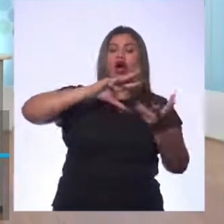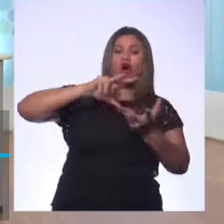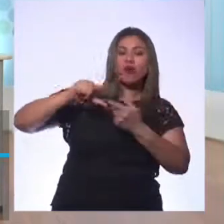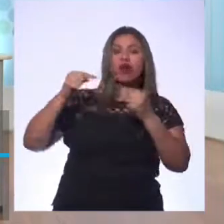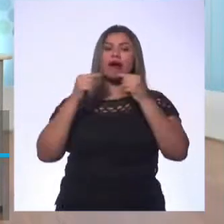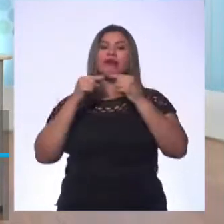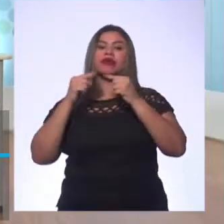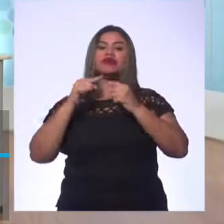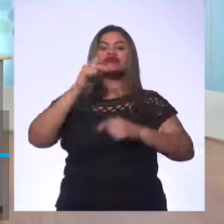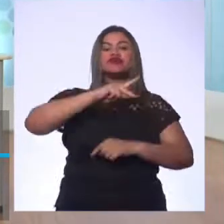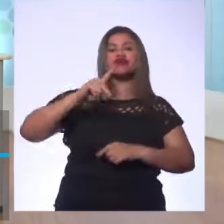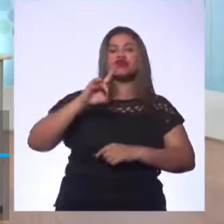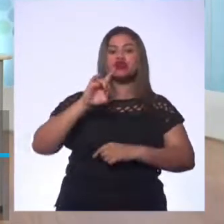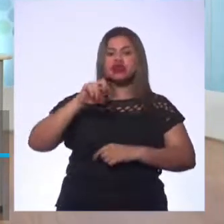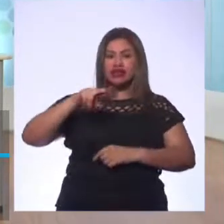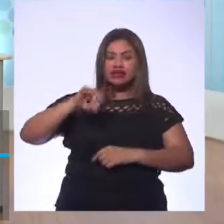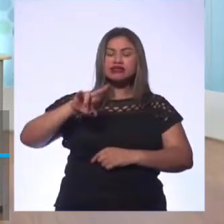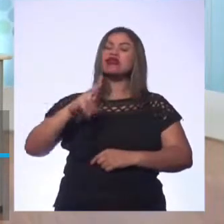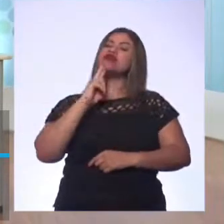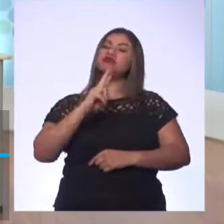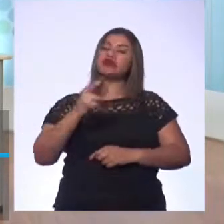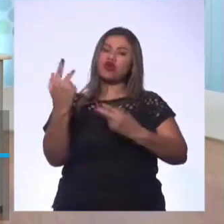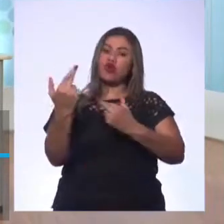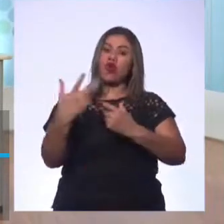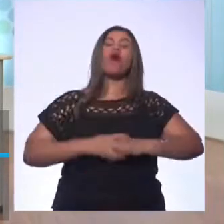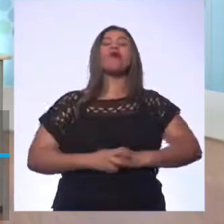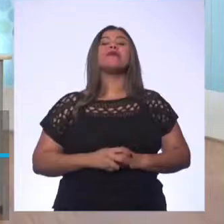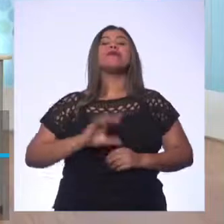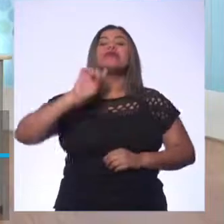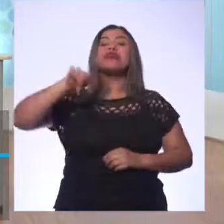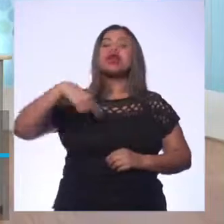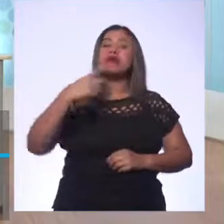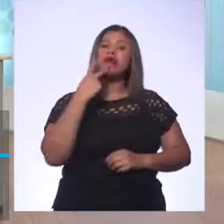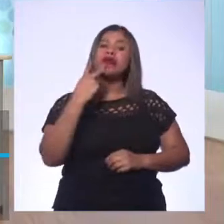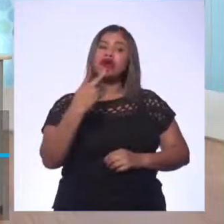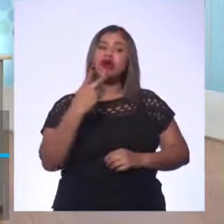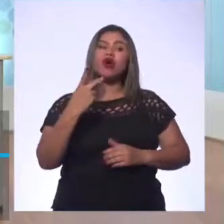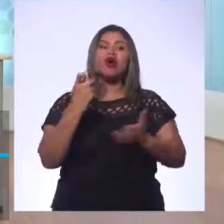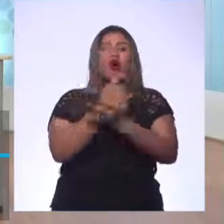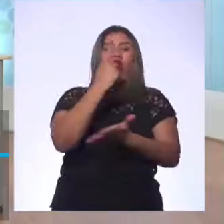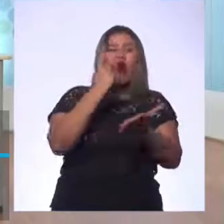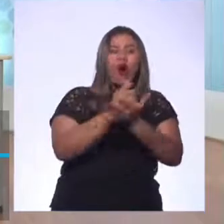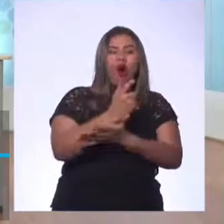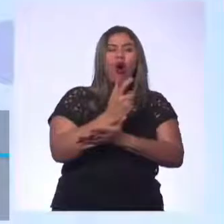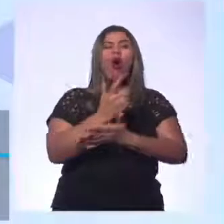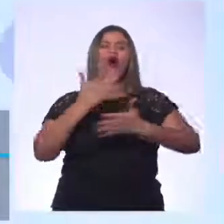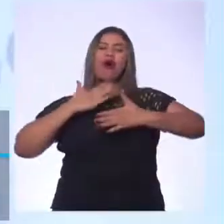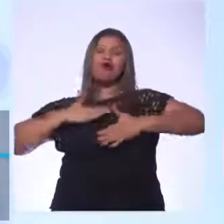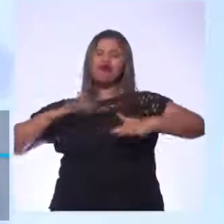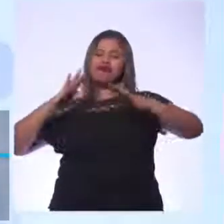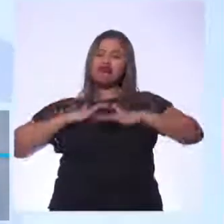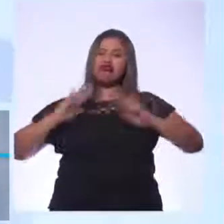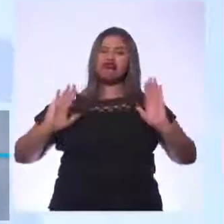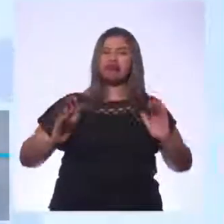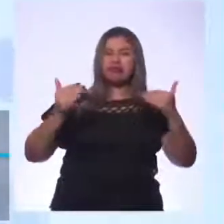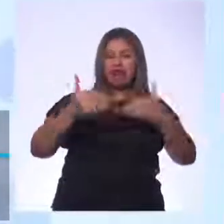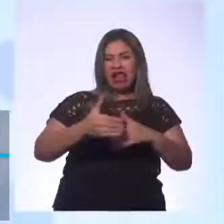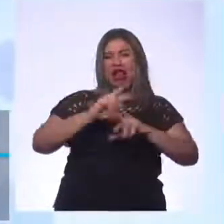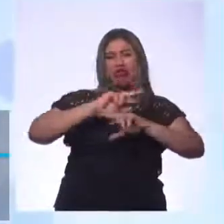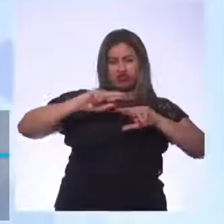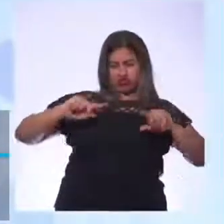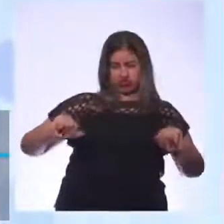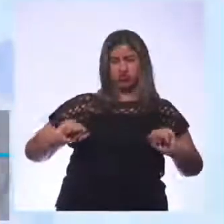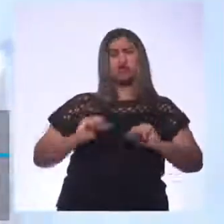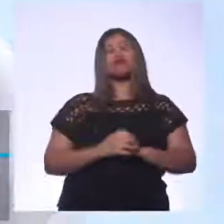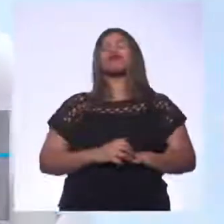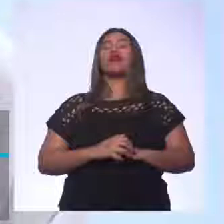Denis. E depois ele colocou assim, consumismo, conforto, embalagem, né, e muito mais. Perfeito. Mas